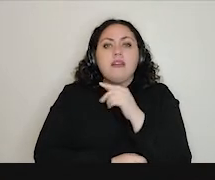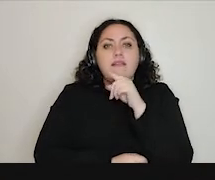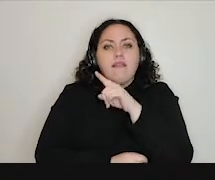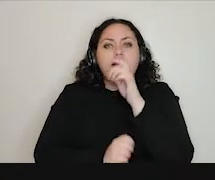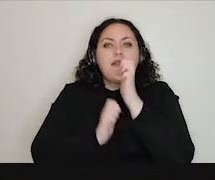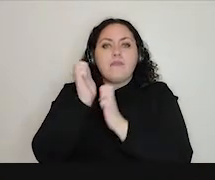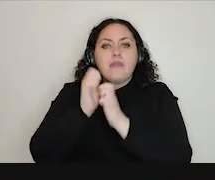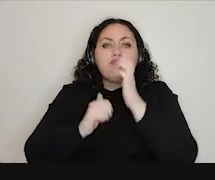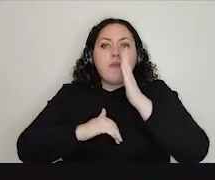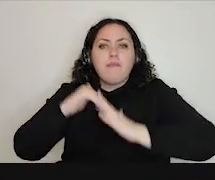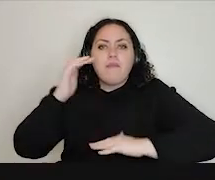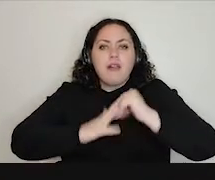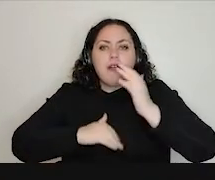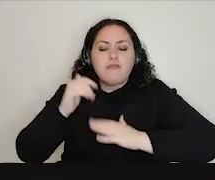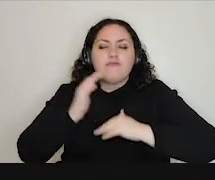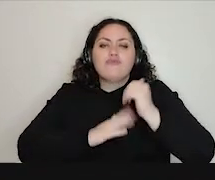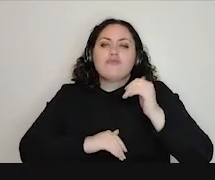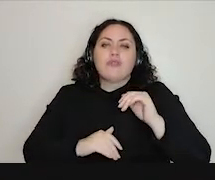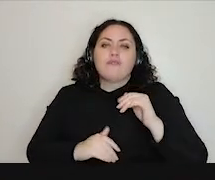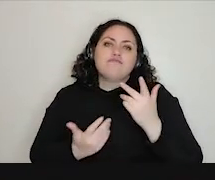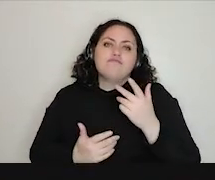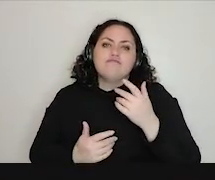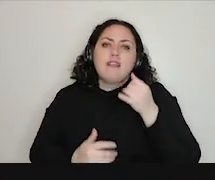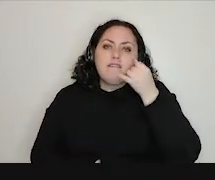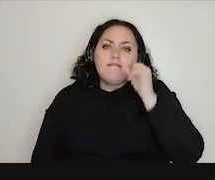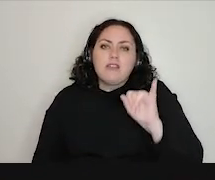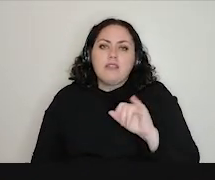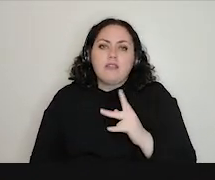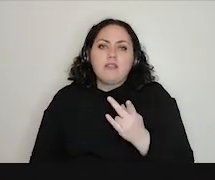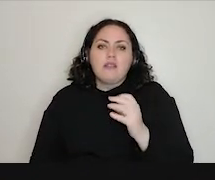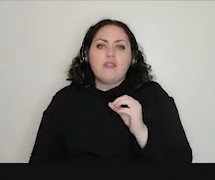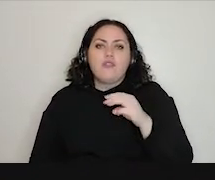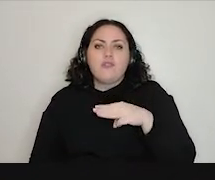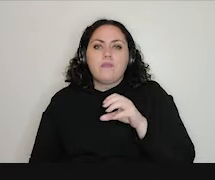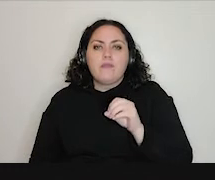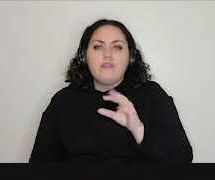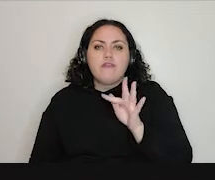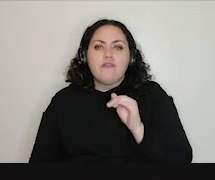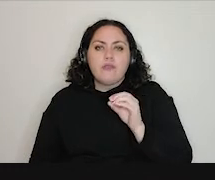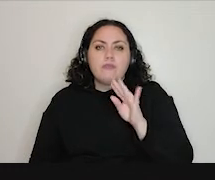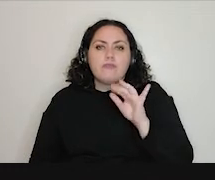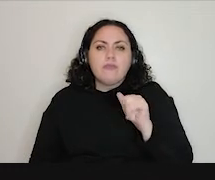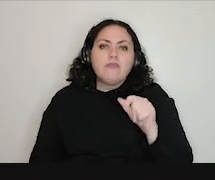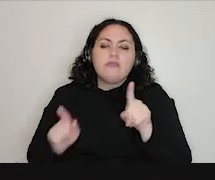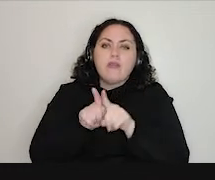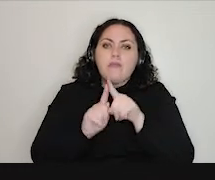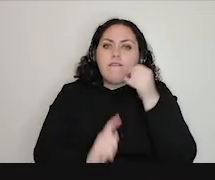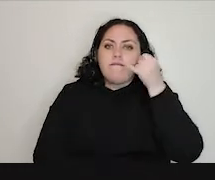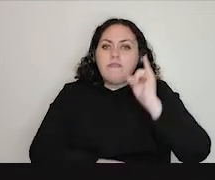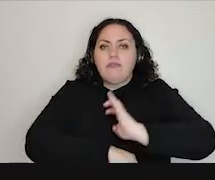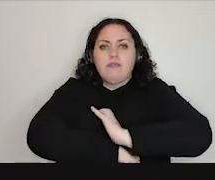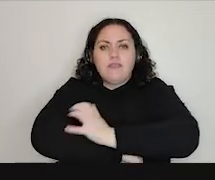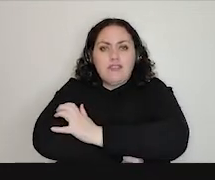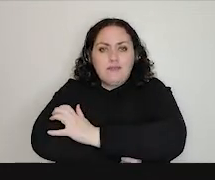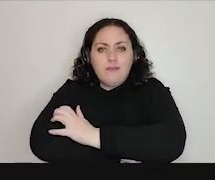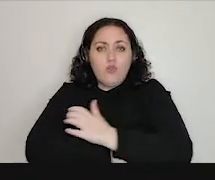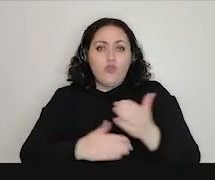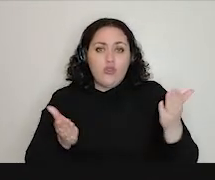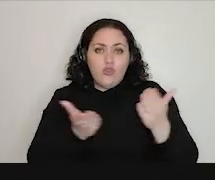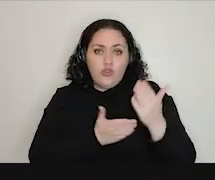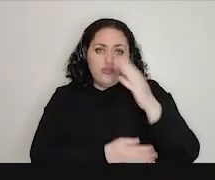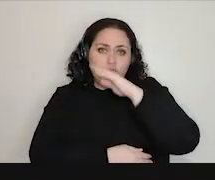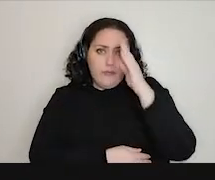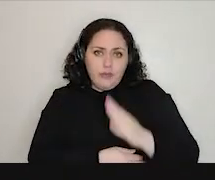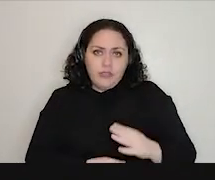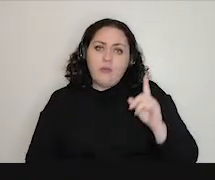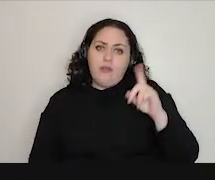ou antirracistas, por exemplo, né? Porque o Brasil hoje ele é um país neoliberal, é um país